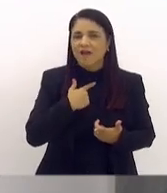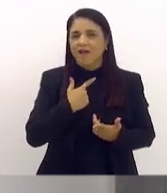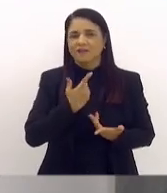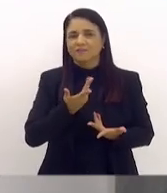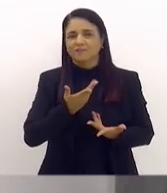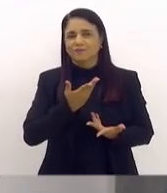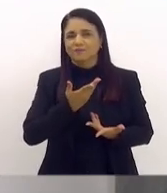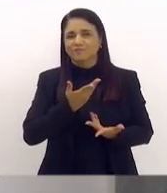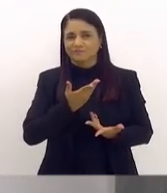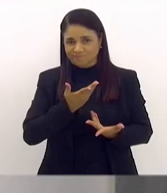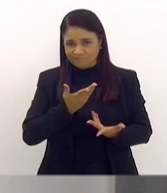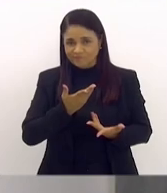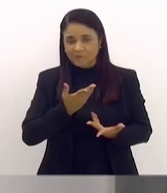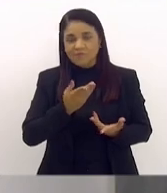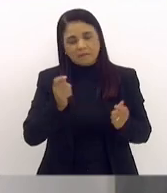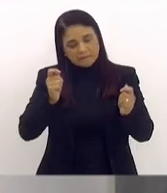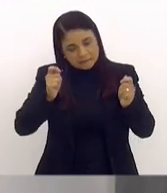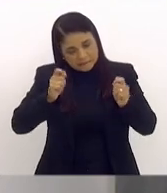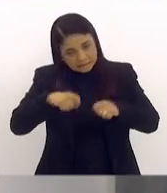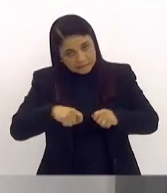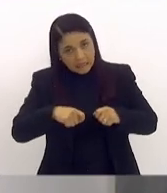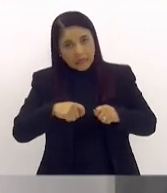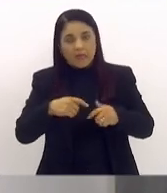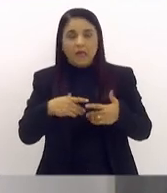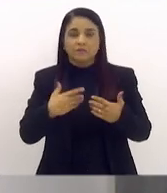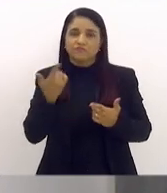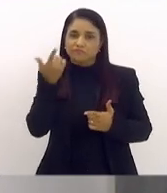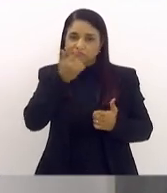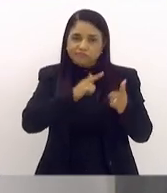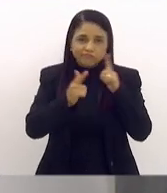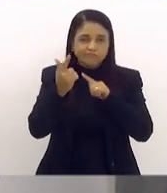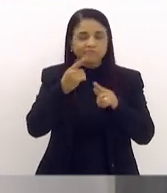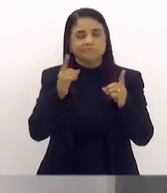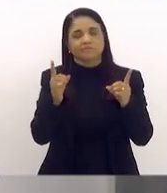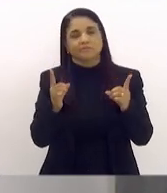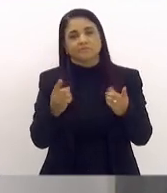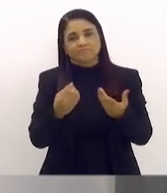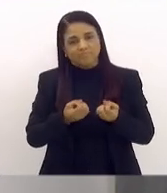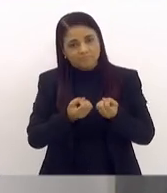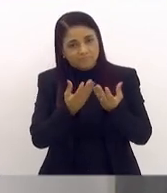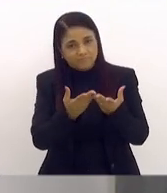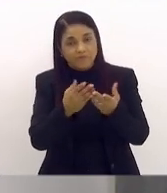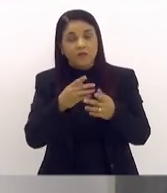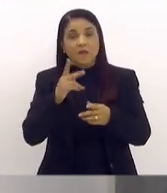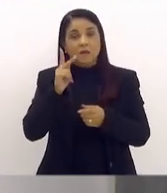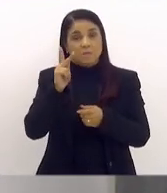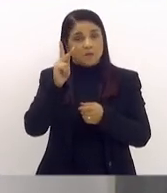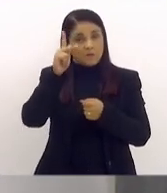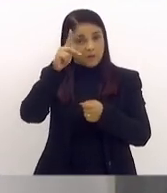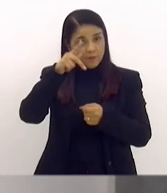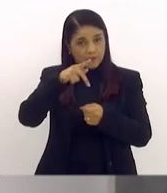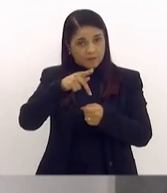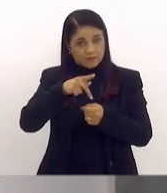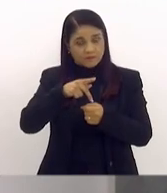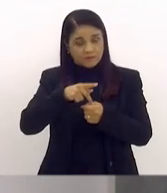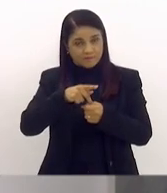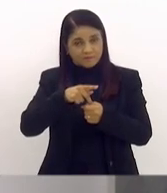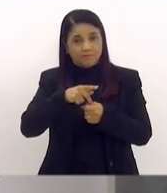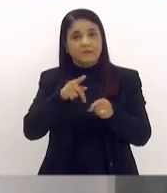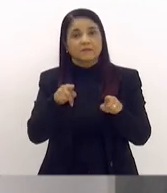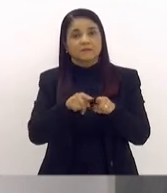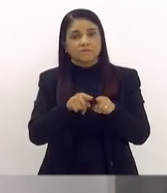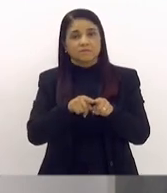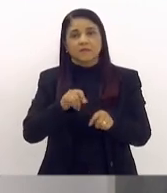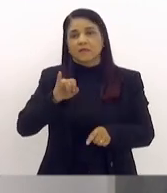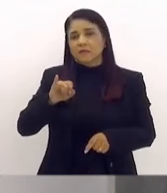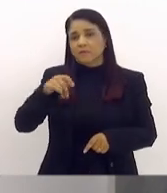coração mas aquilo que é possível né a atender eh a Petrobrás eh assim como o